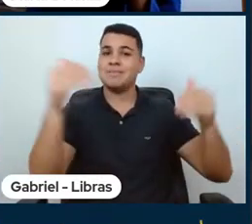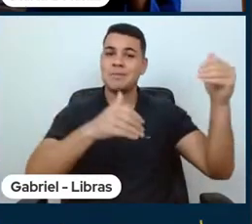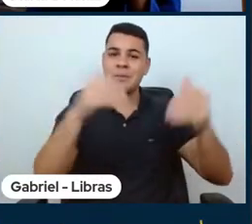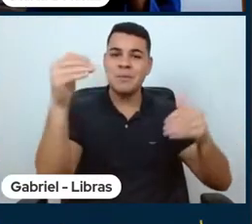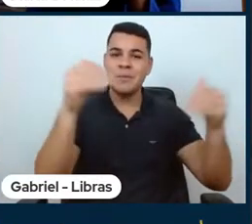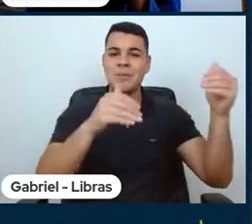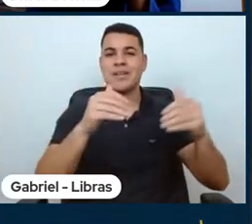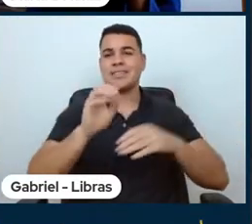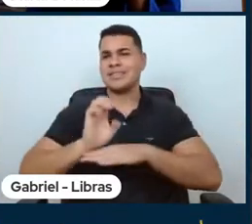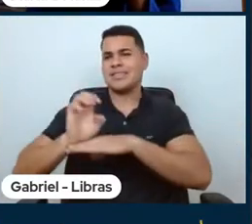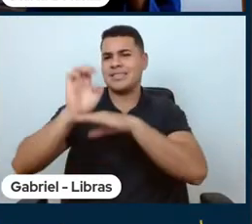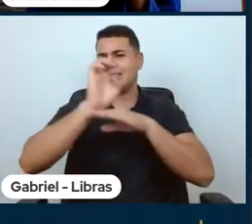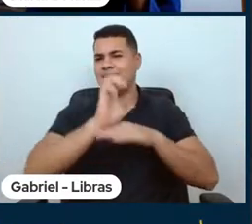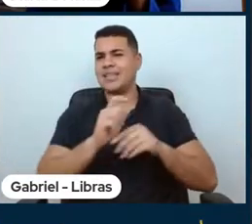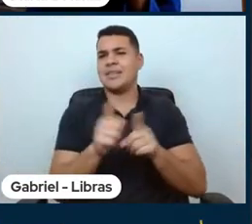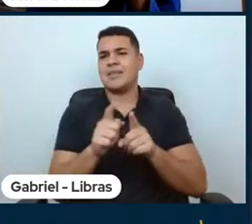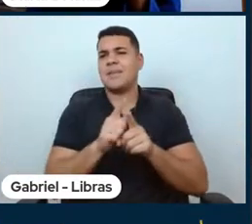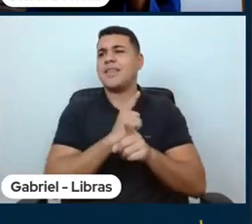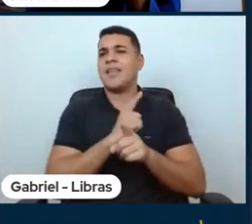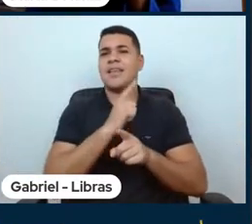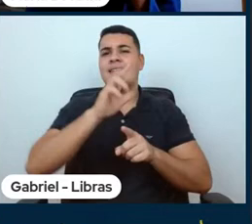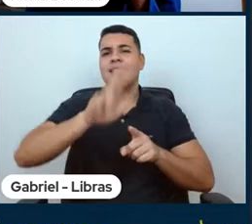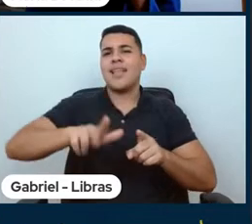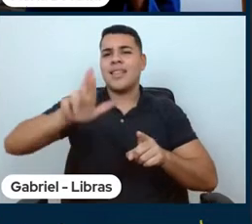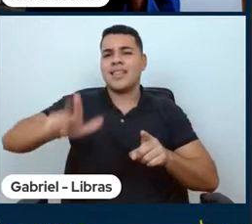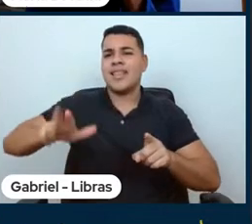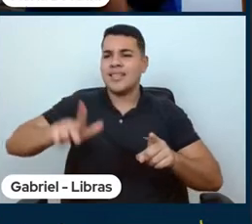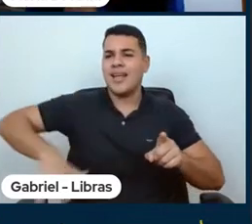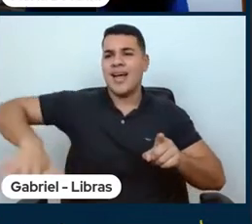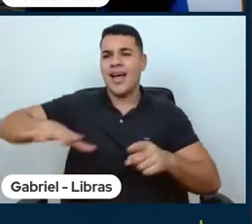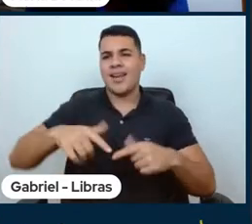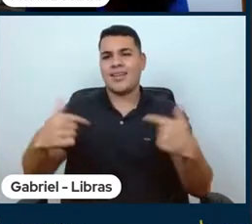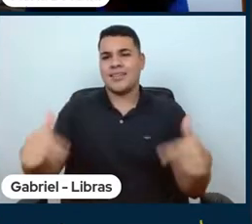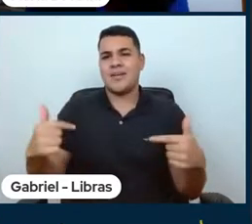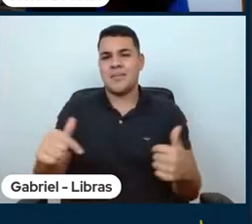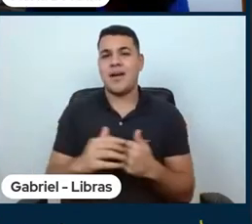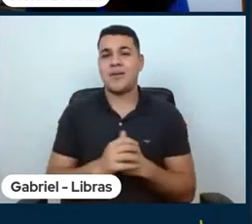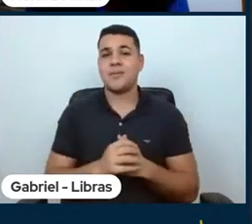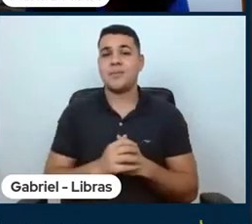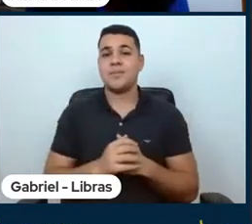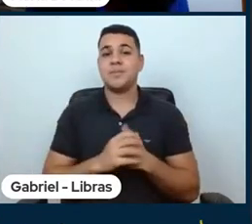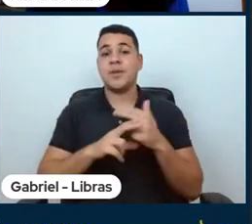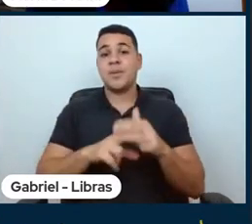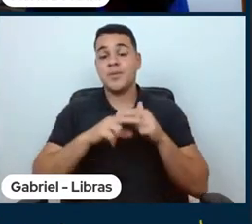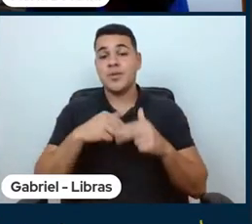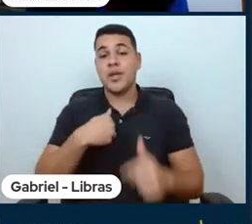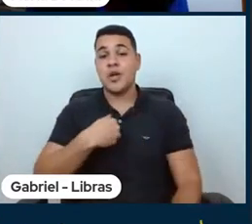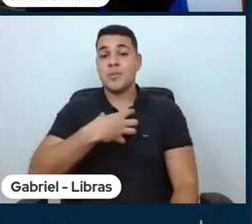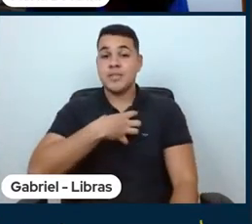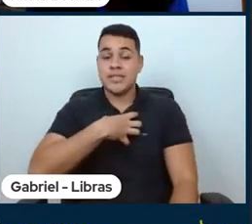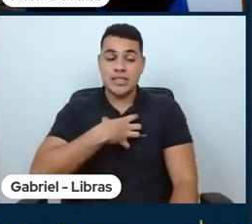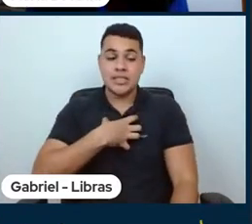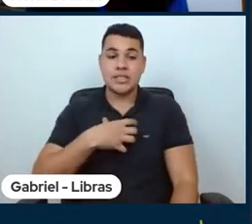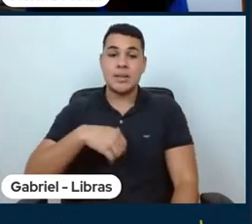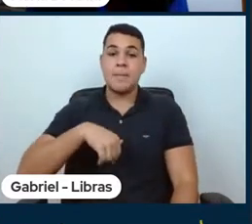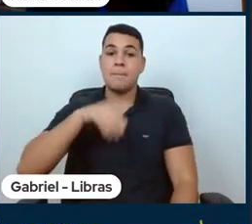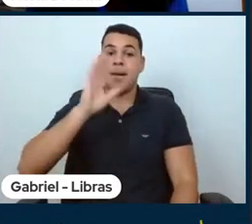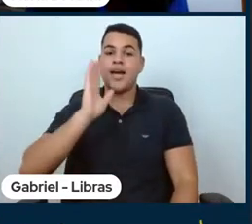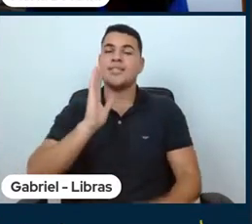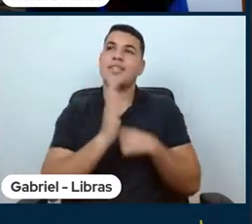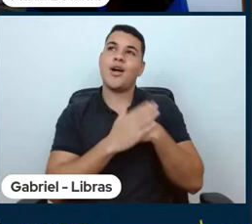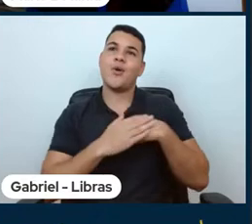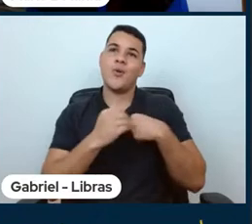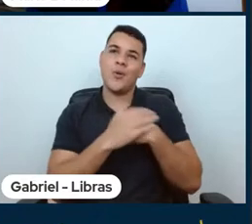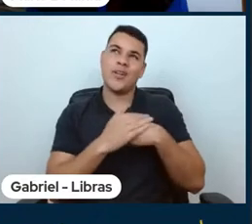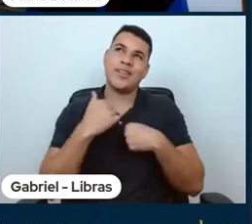várias carreiras e que fizeram várias transições. Então, eu me senti mais acolhida